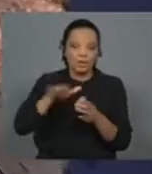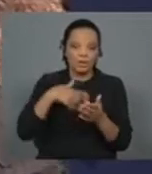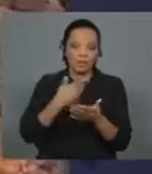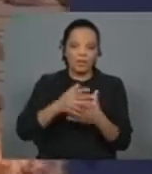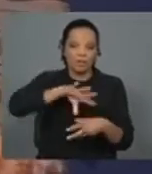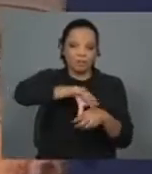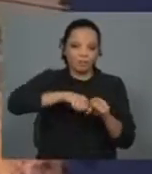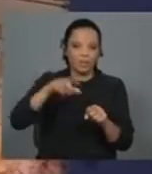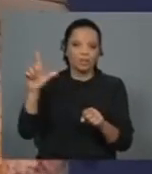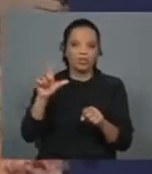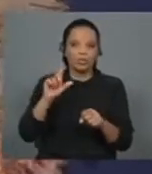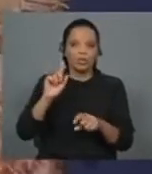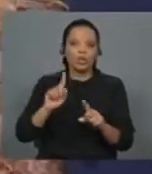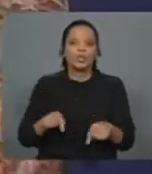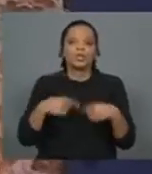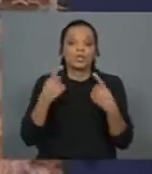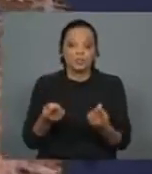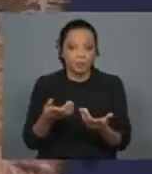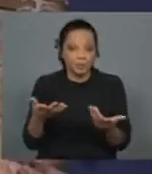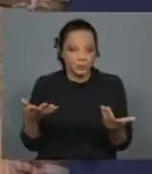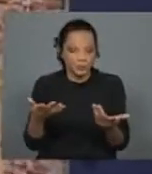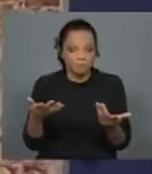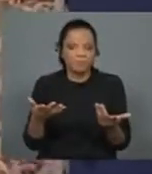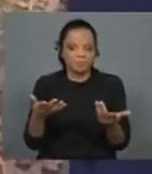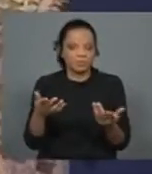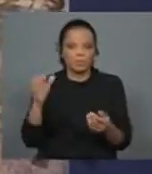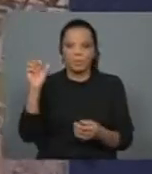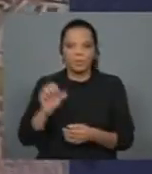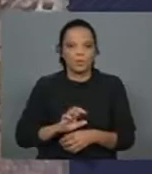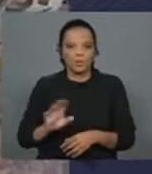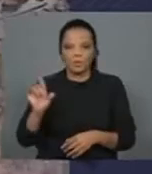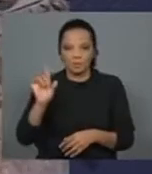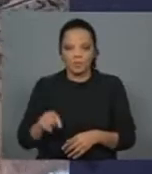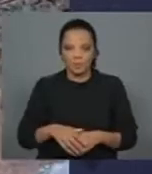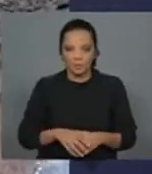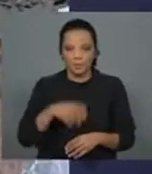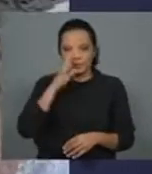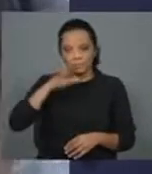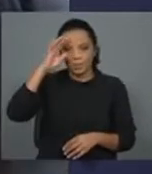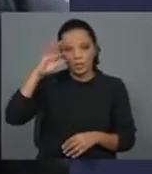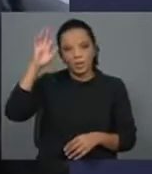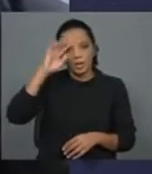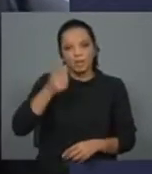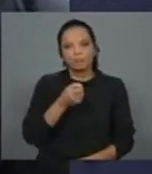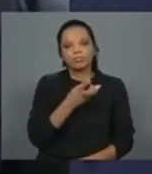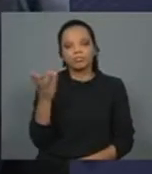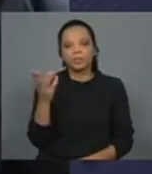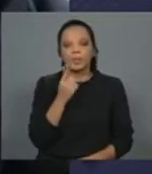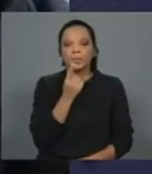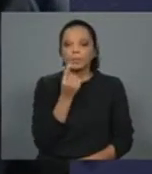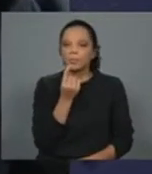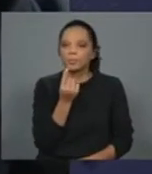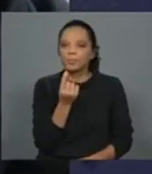Lisboa, juntou-se pouco depois o derradeiro elemento fatal. Se nós imaginarmos na quantidade de velas que